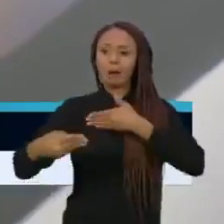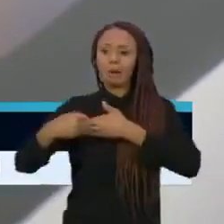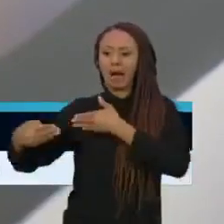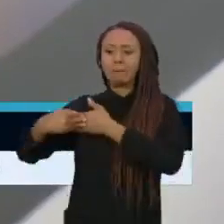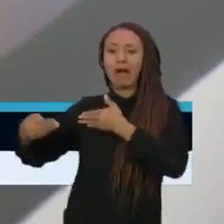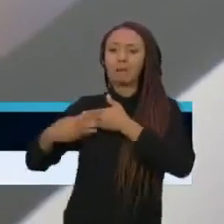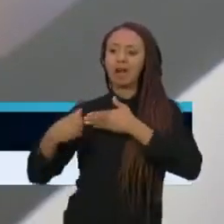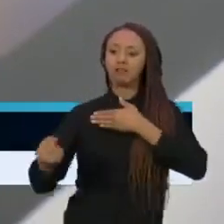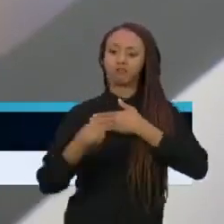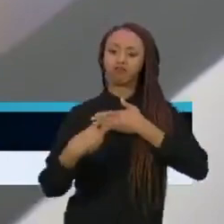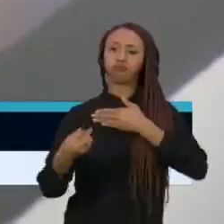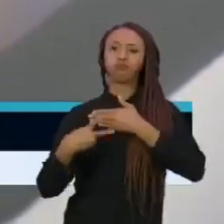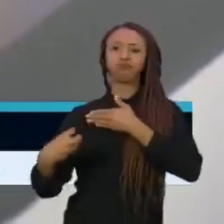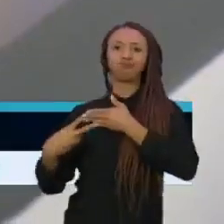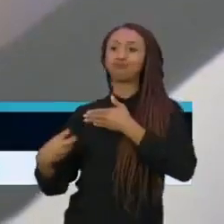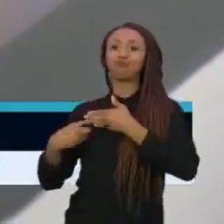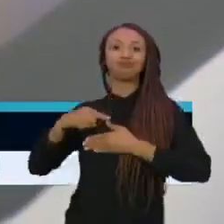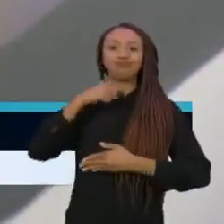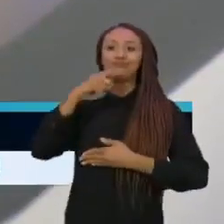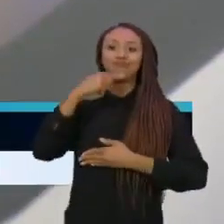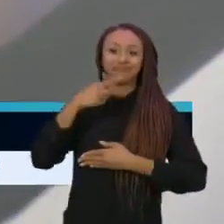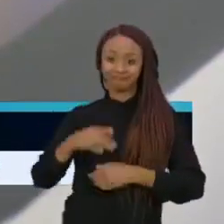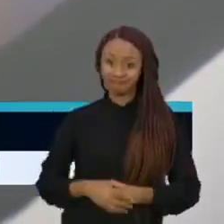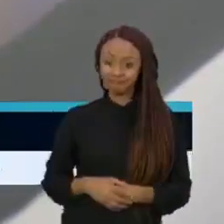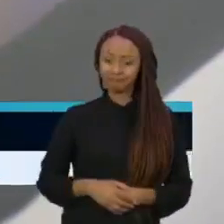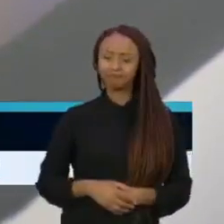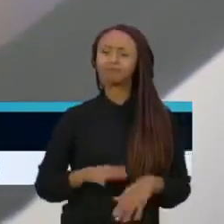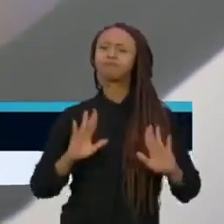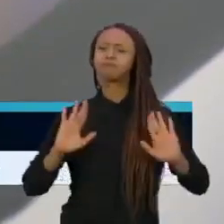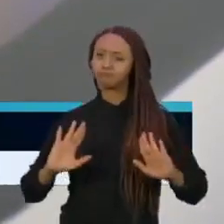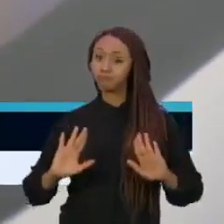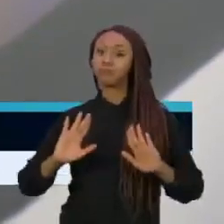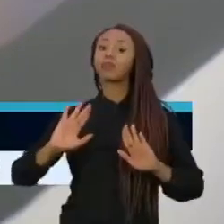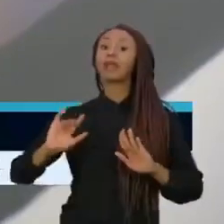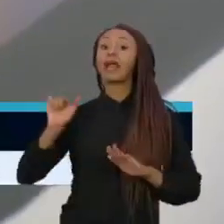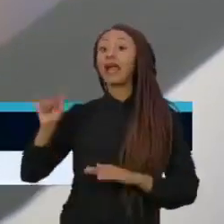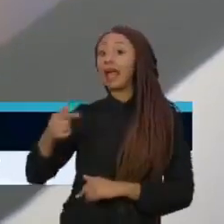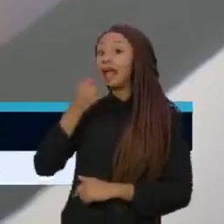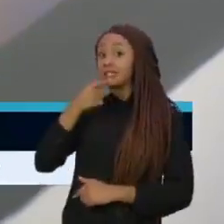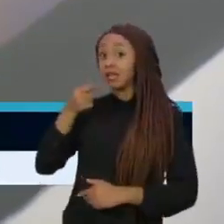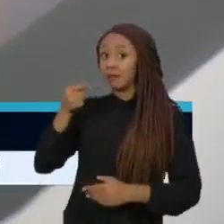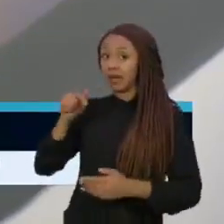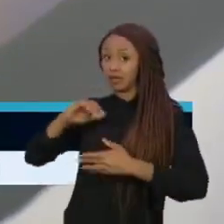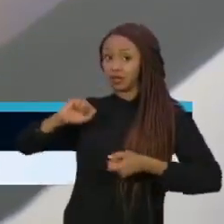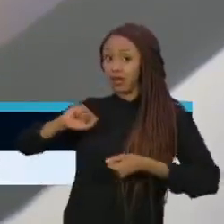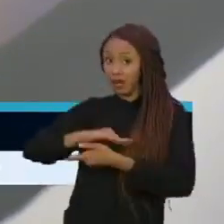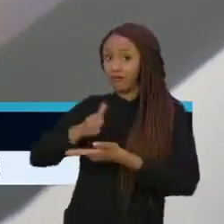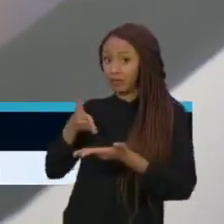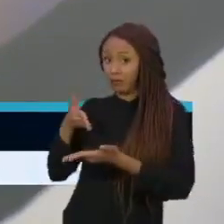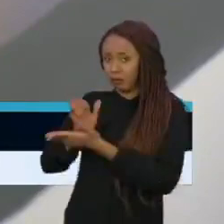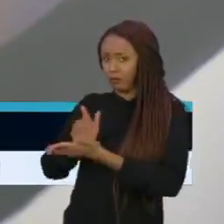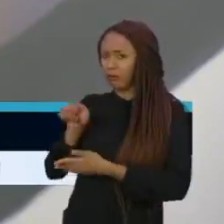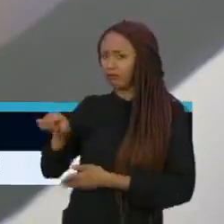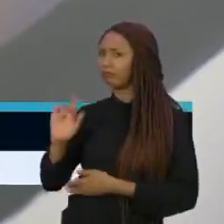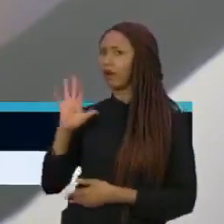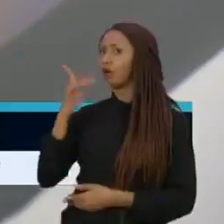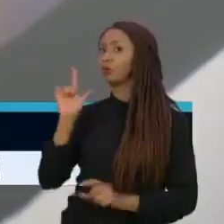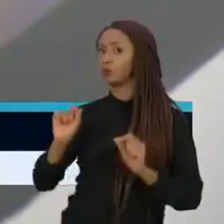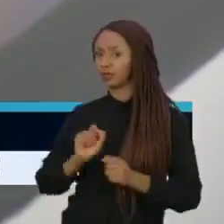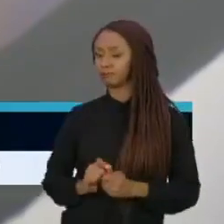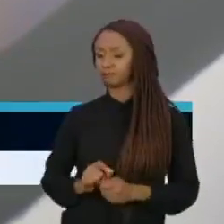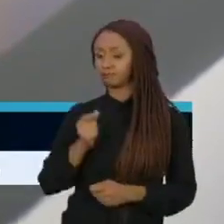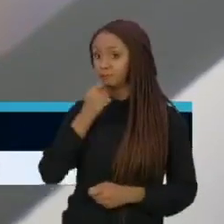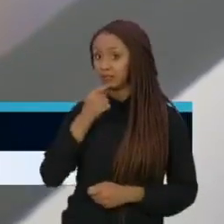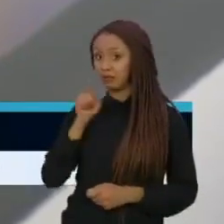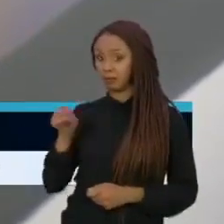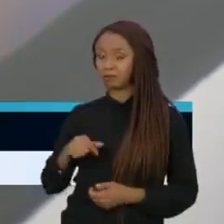daqueles dias, aqueles 15 dias para se produzir. O que acontece nessa droga que foi aprovada agora pela Anvisa? É uma droga que